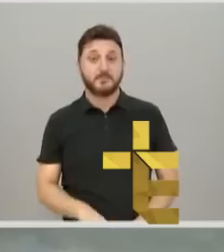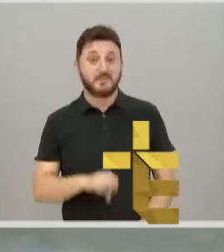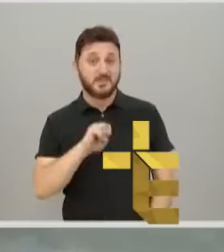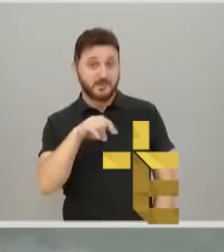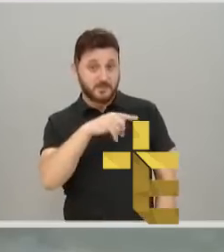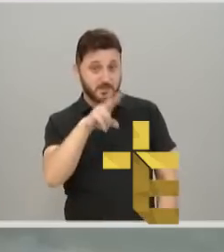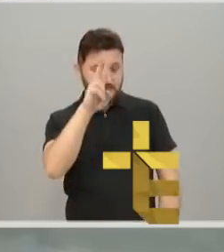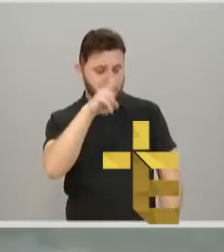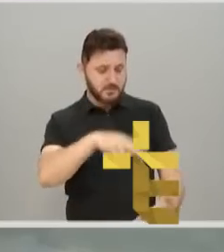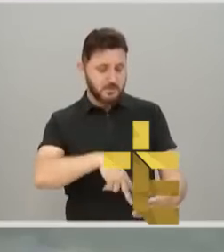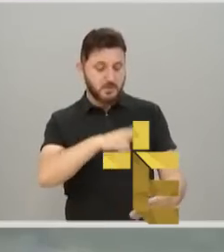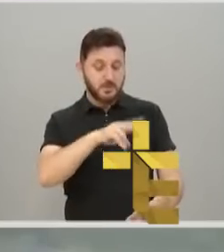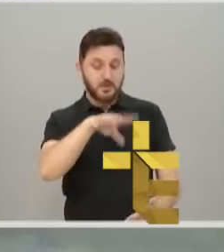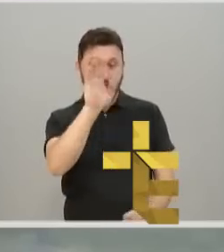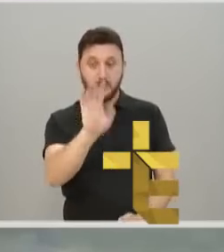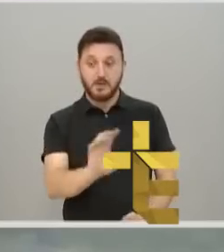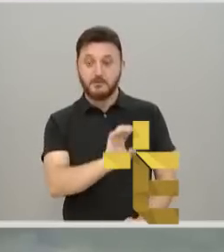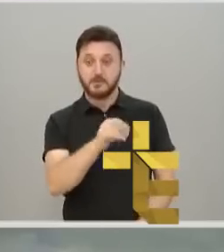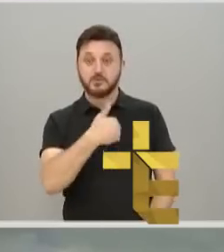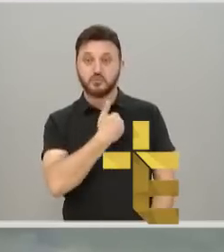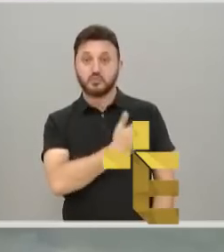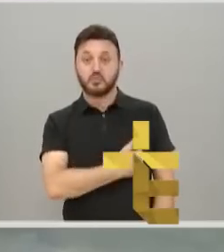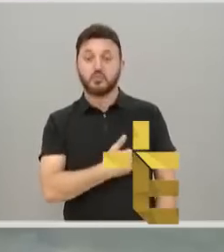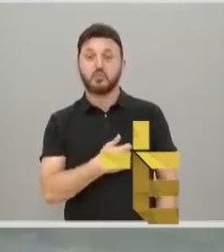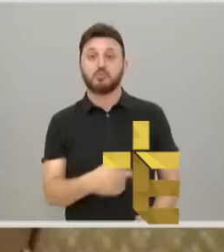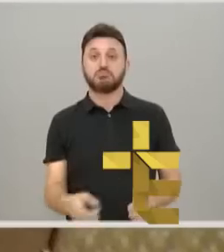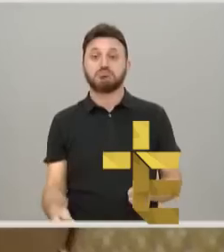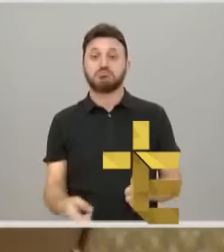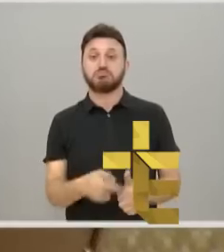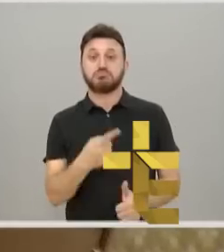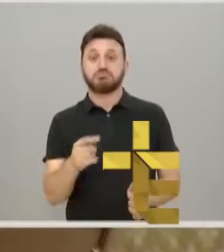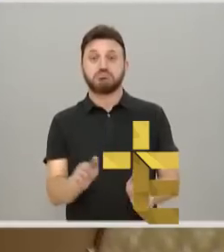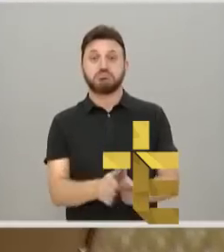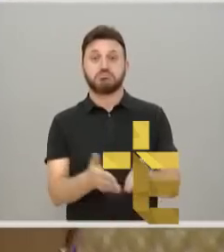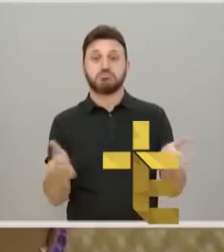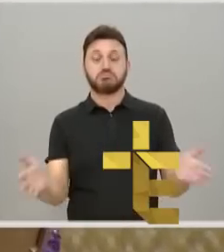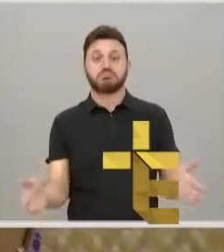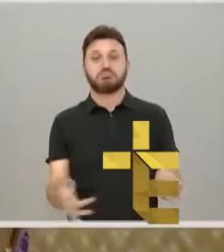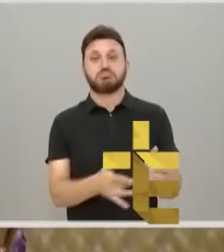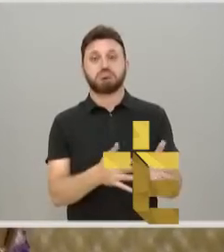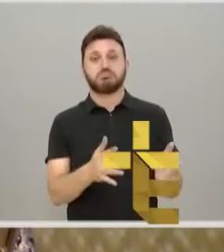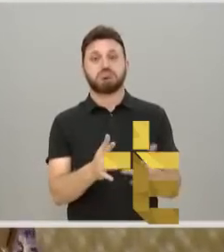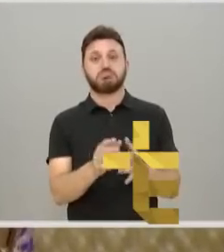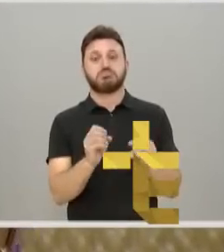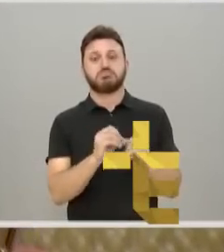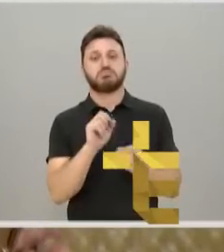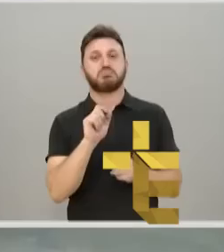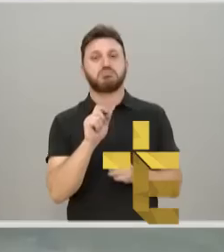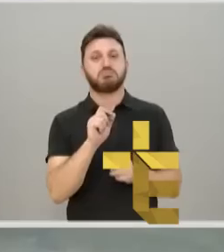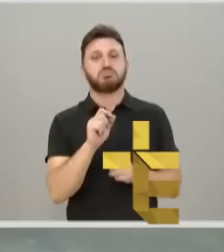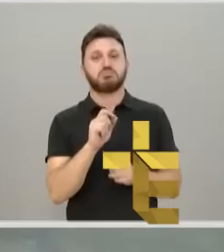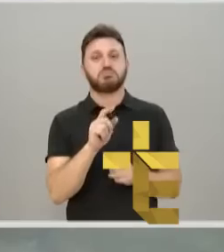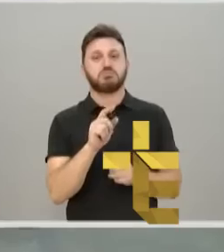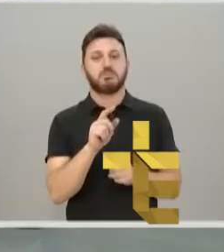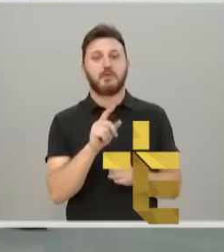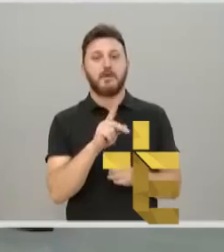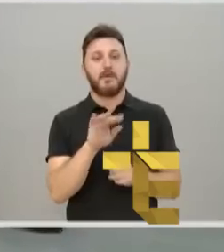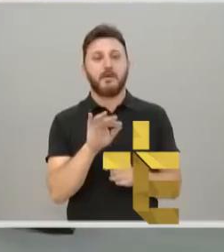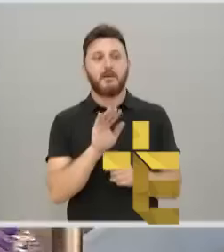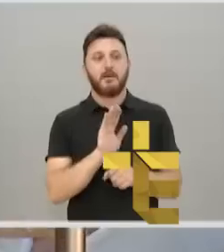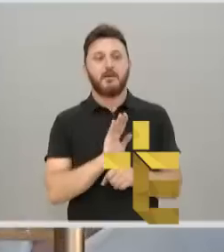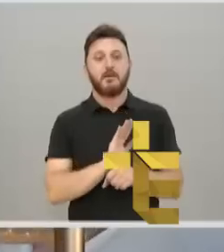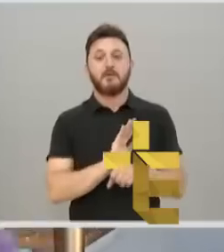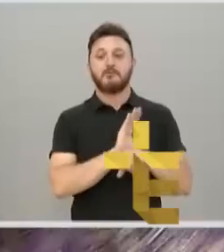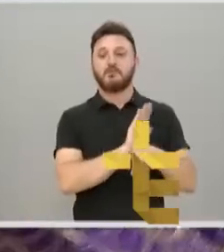observar no Evangelho, o primeiro milagre de Jesus, que foi